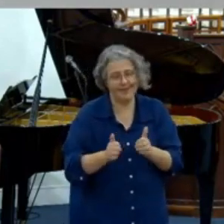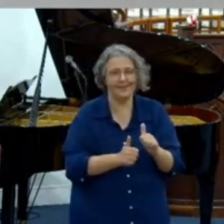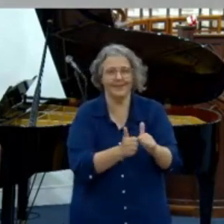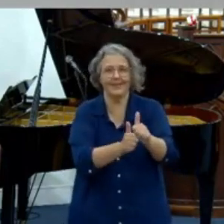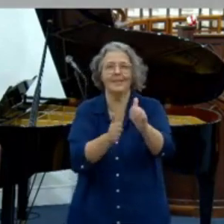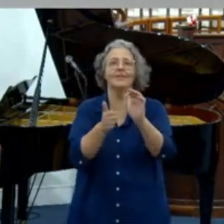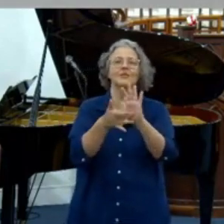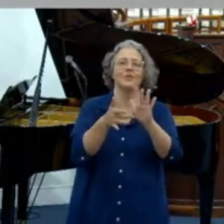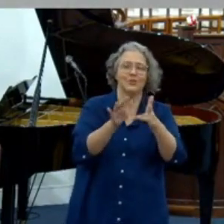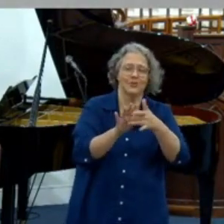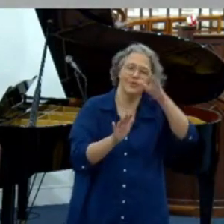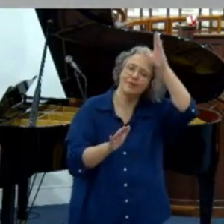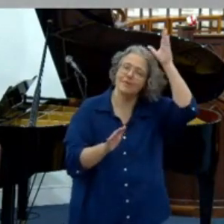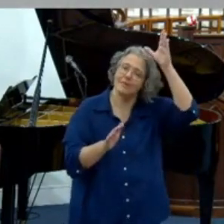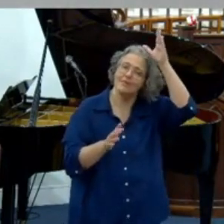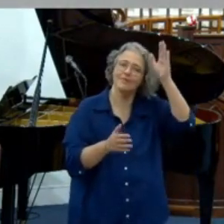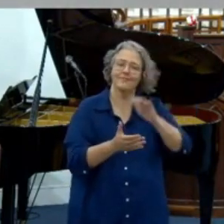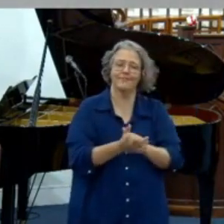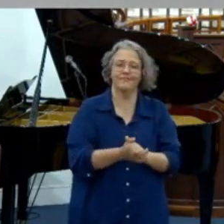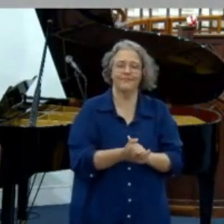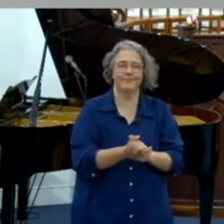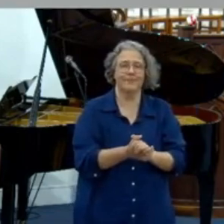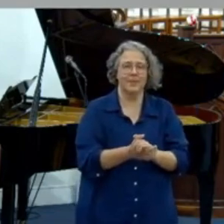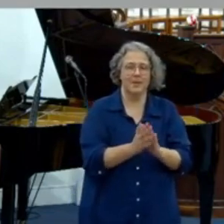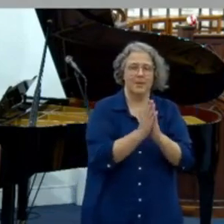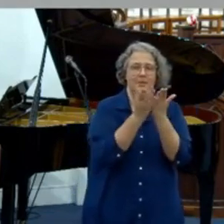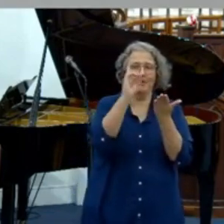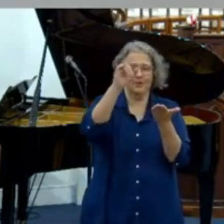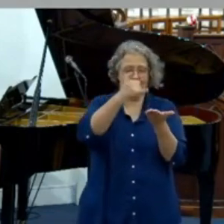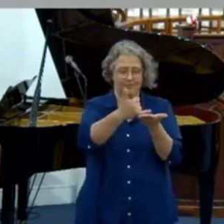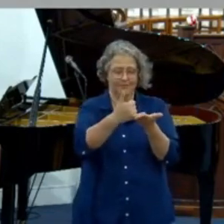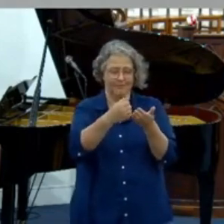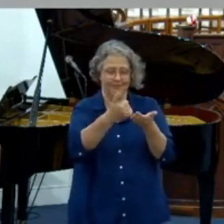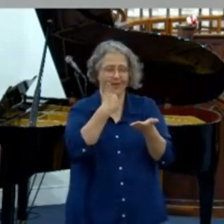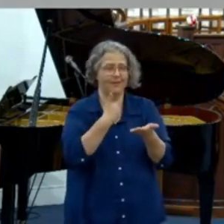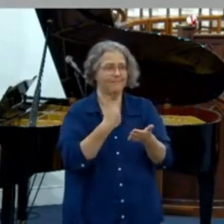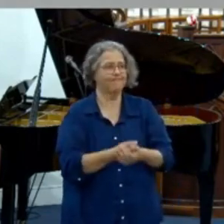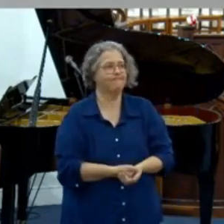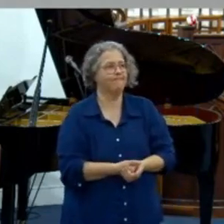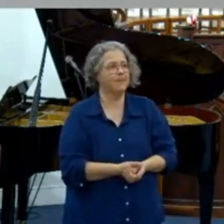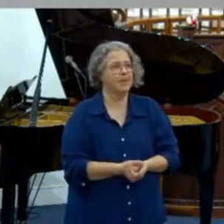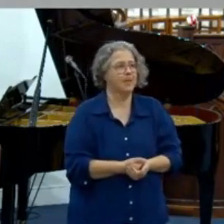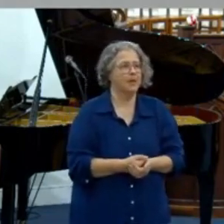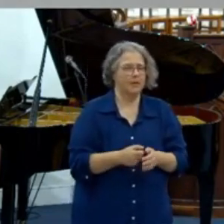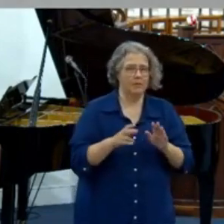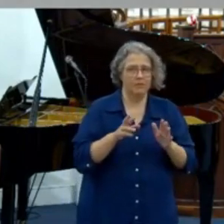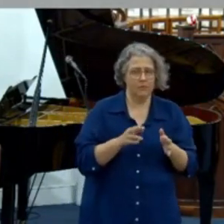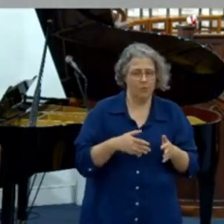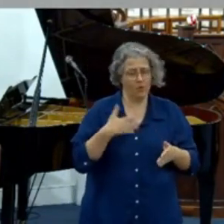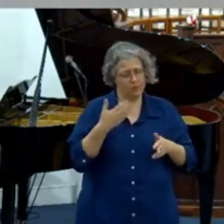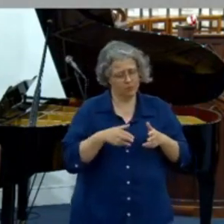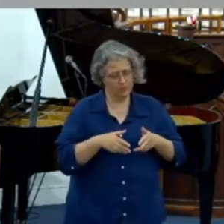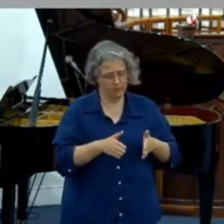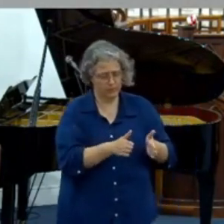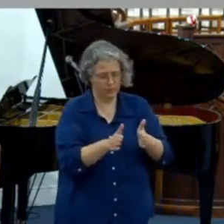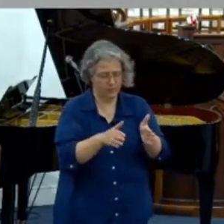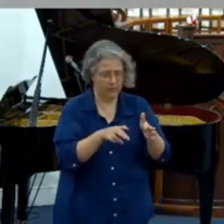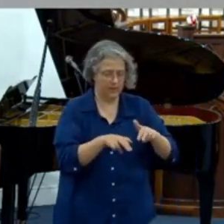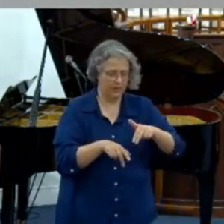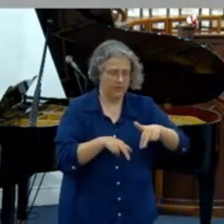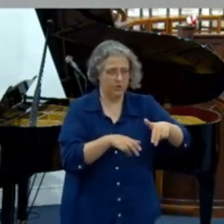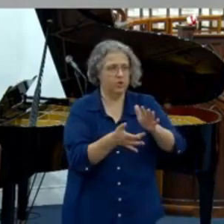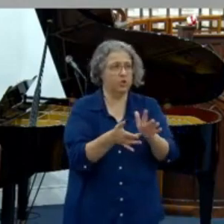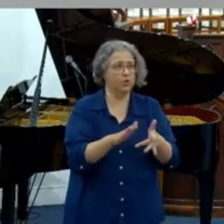siga Jesus Cristo. Está escrito assim na palavra de Deus: pondo-se Jesus a caminho, um homem correu ao